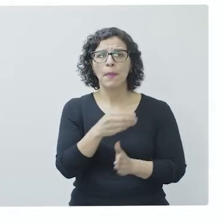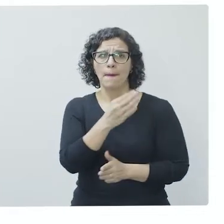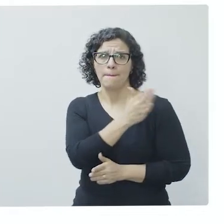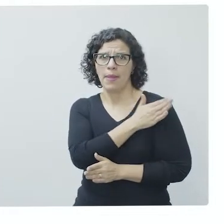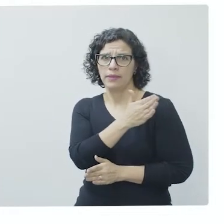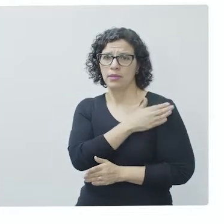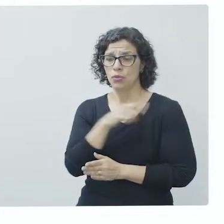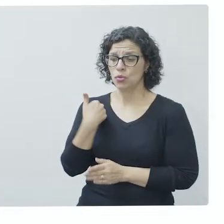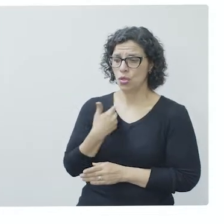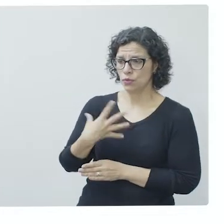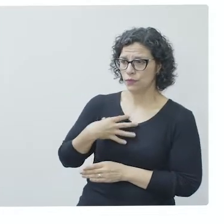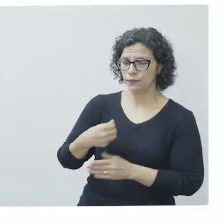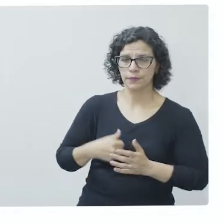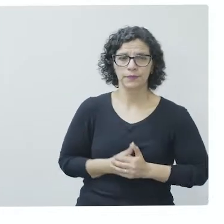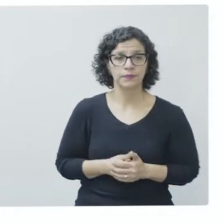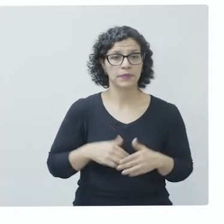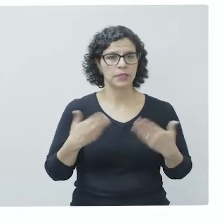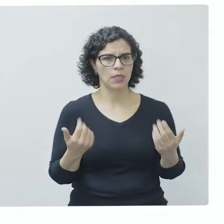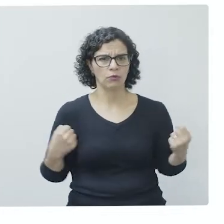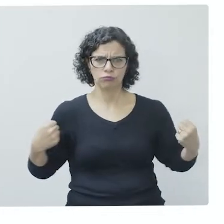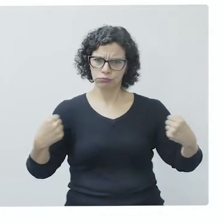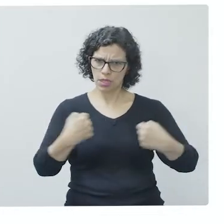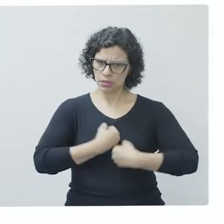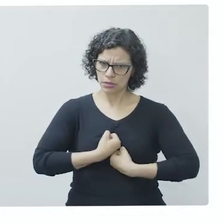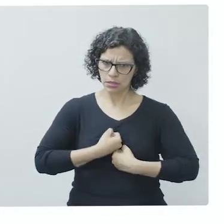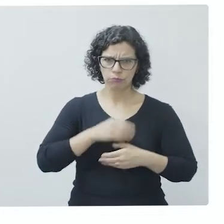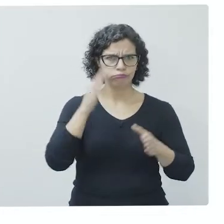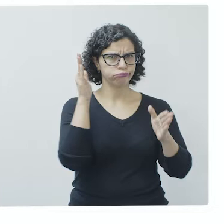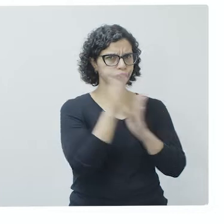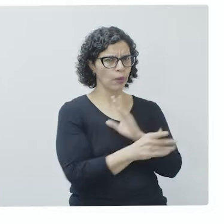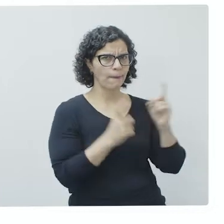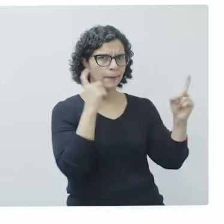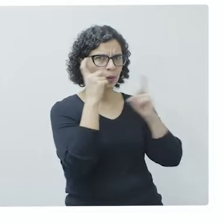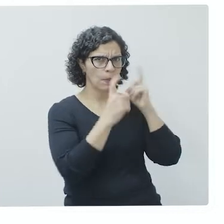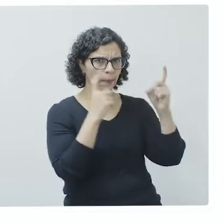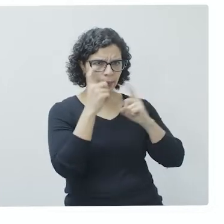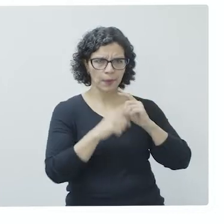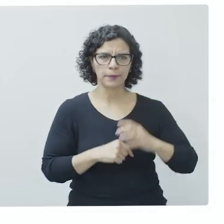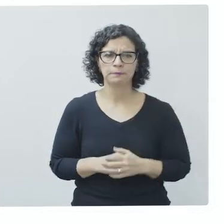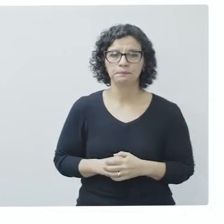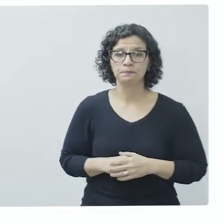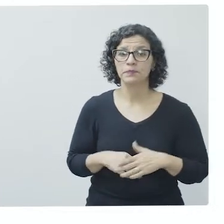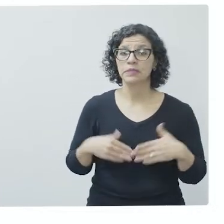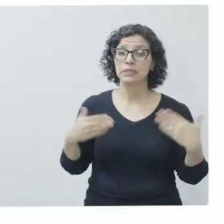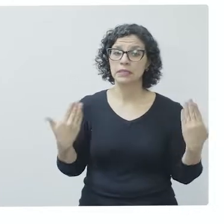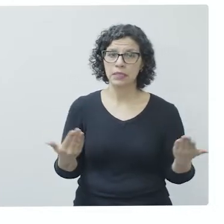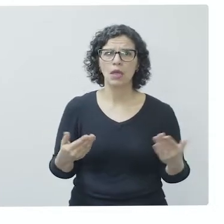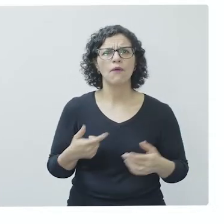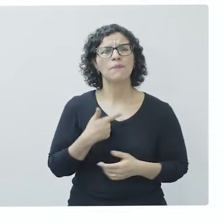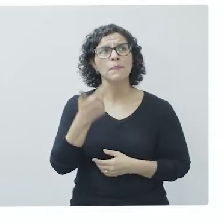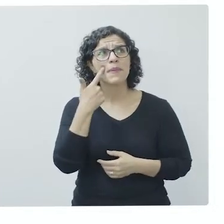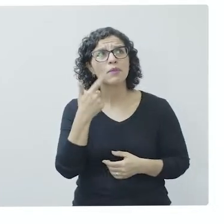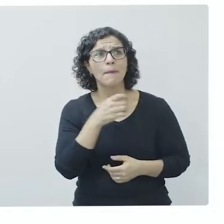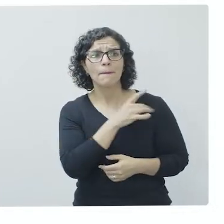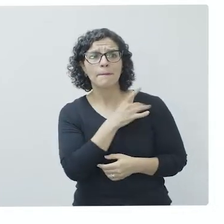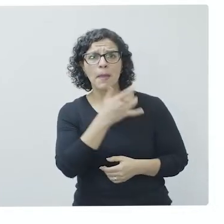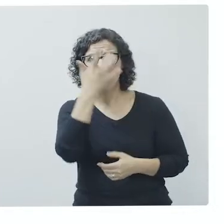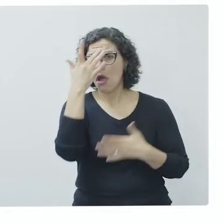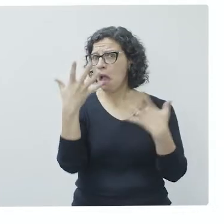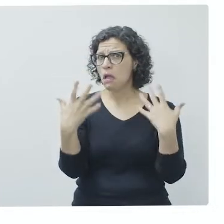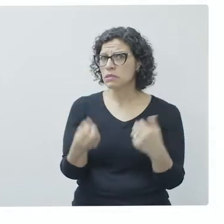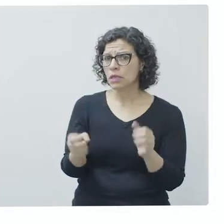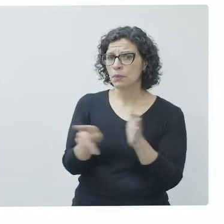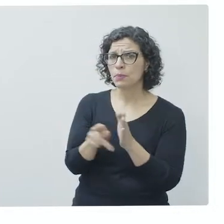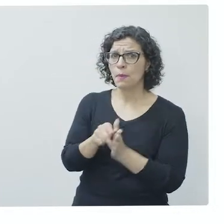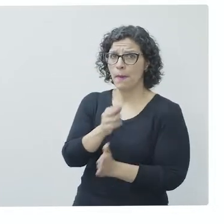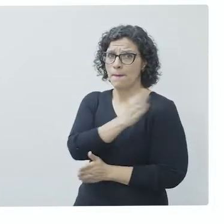de nosso filho." Vestiu o casaco e saiu de casa com um ar preocupado. Temia que ninguém quisesse